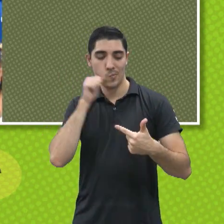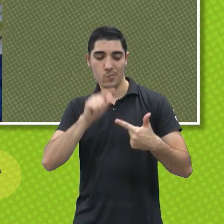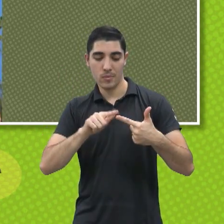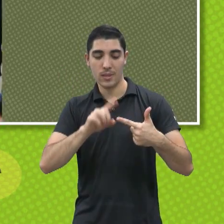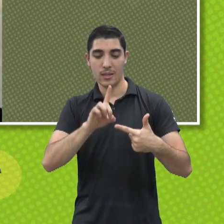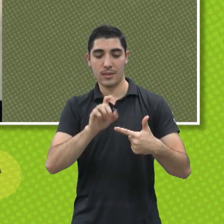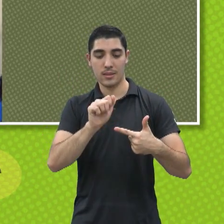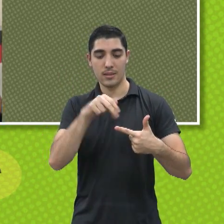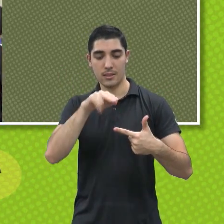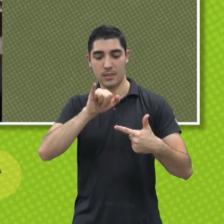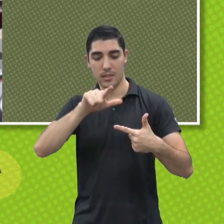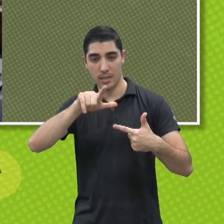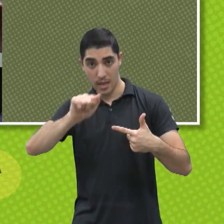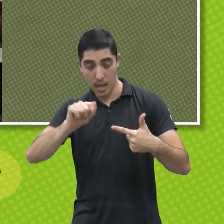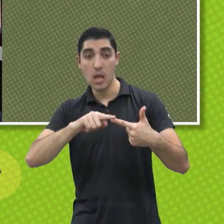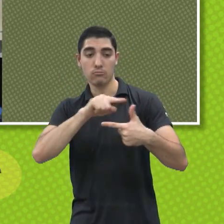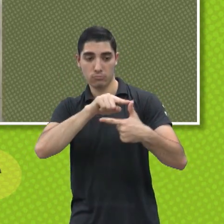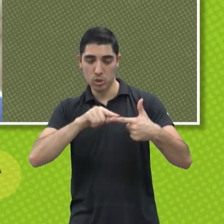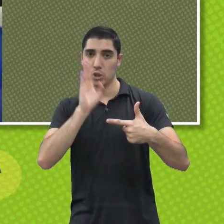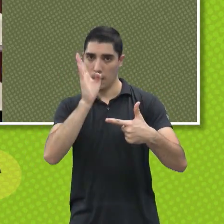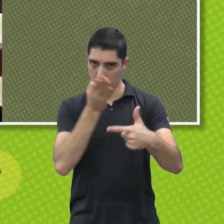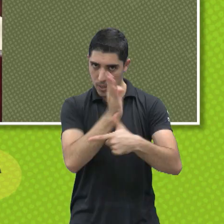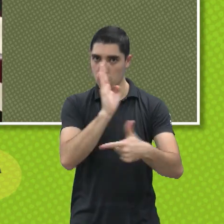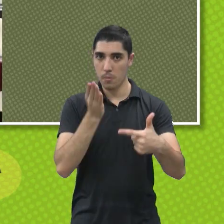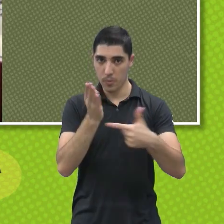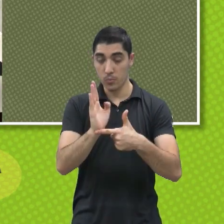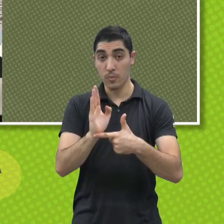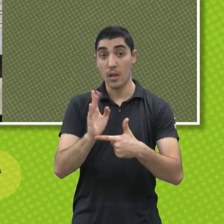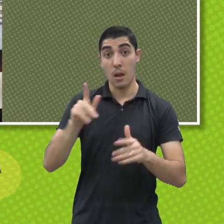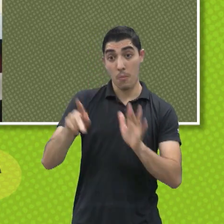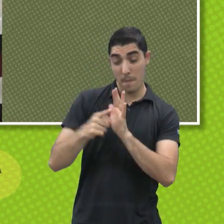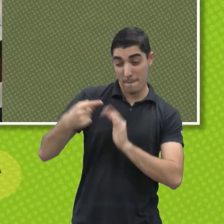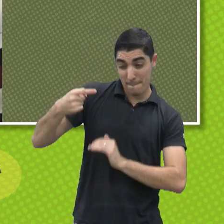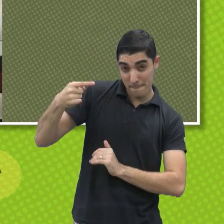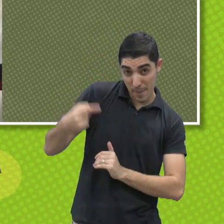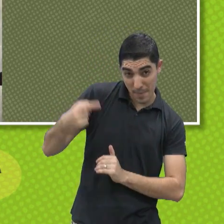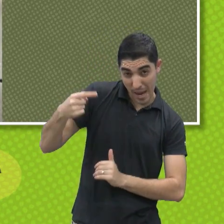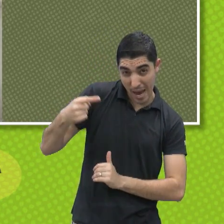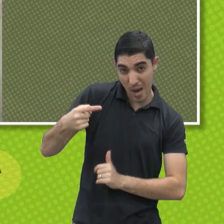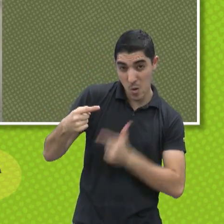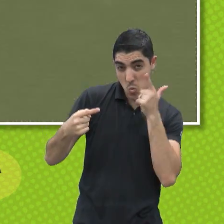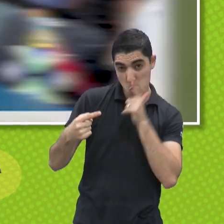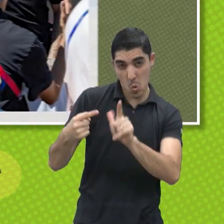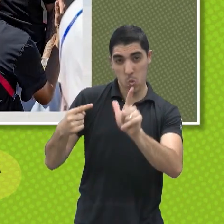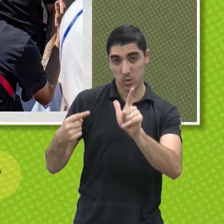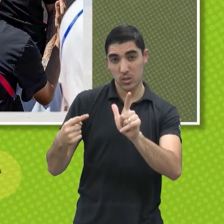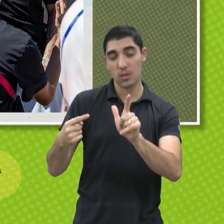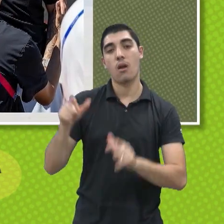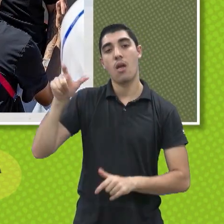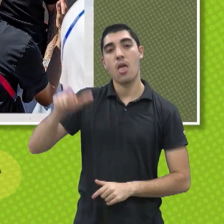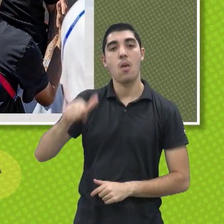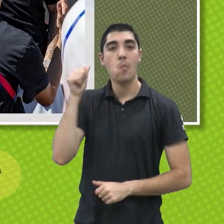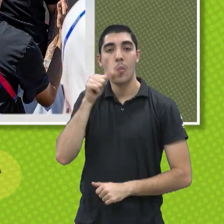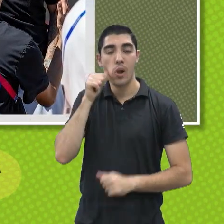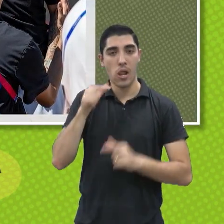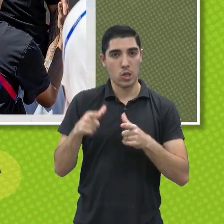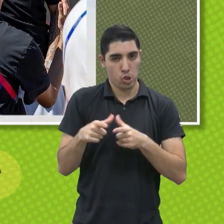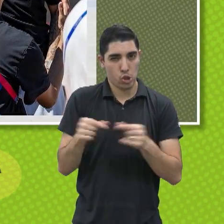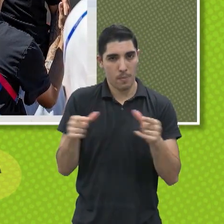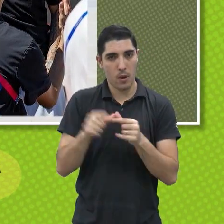avançaram para a próxima fase. Em primeiro lugar, com 71,64 pontos, ficou para a japonesa